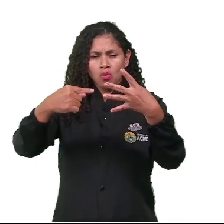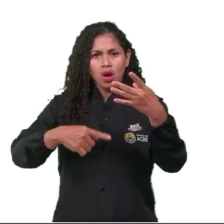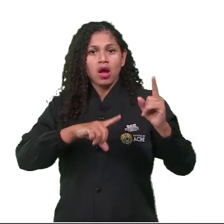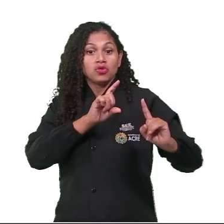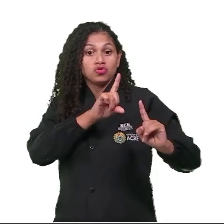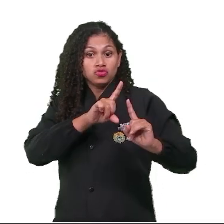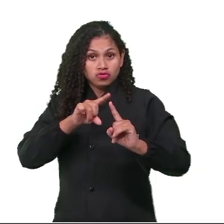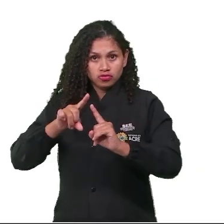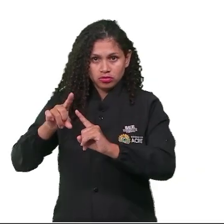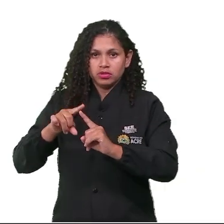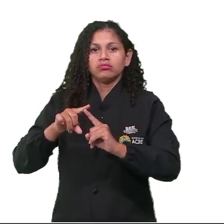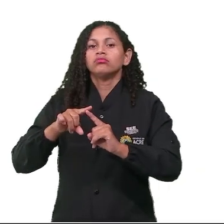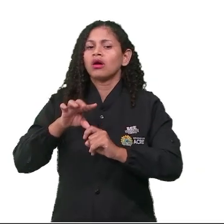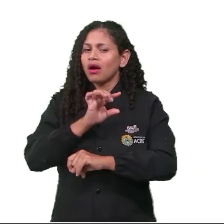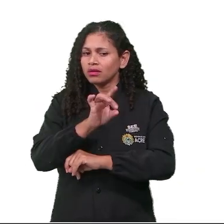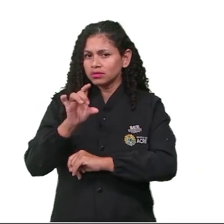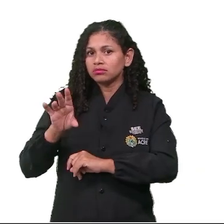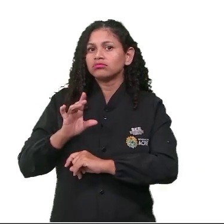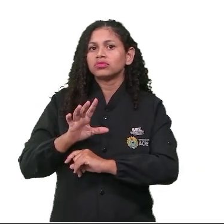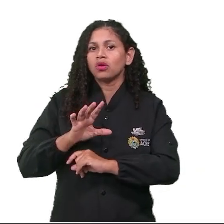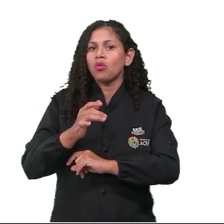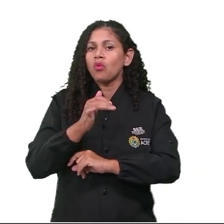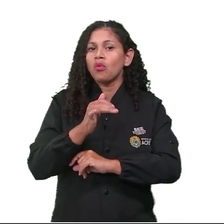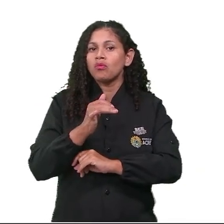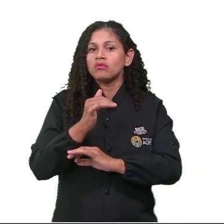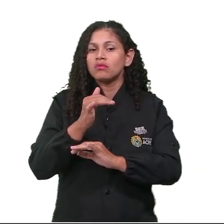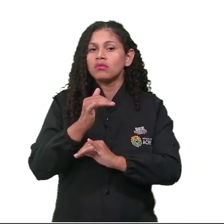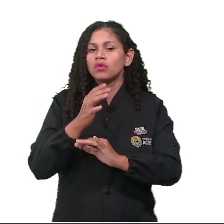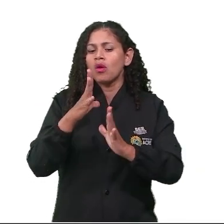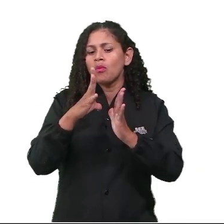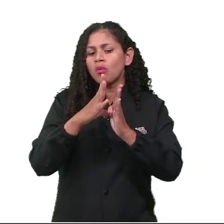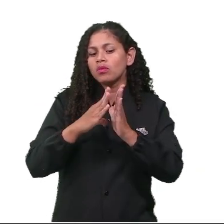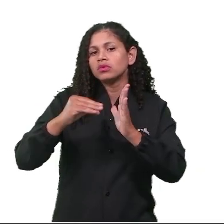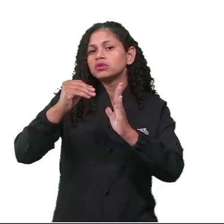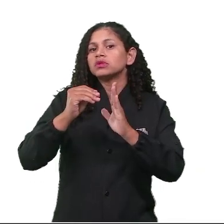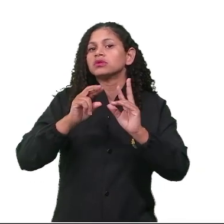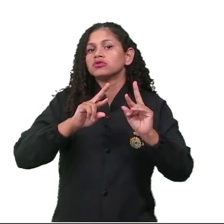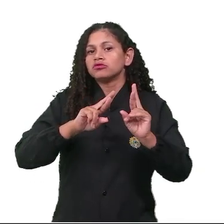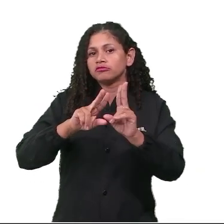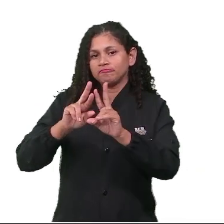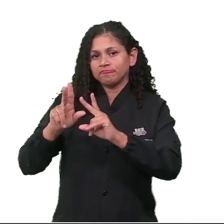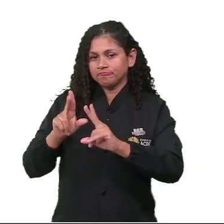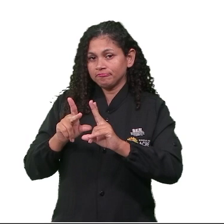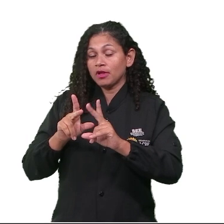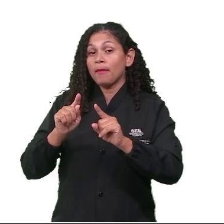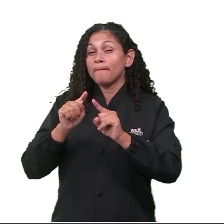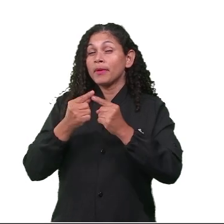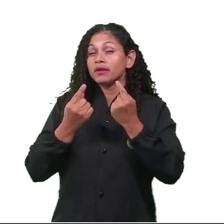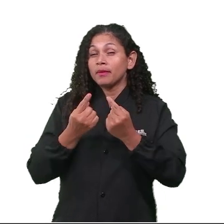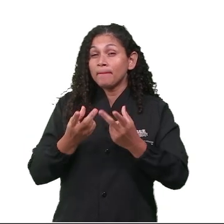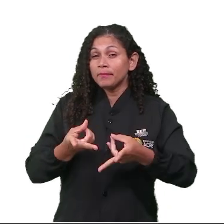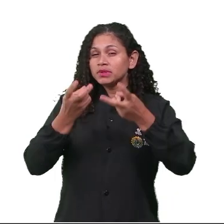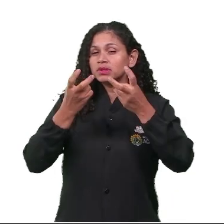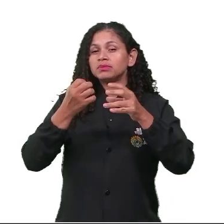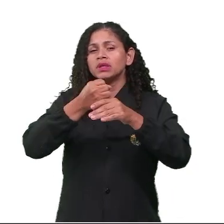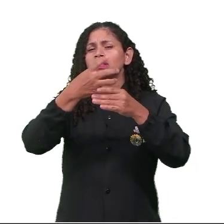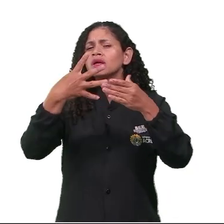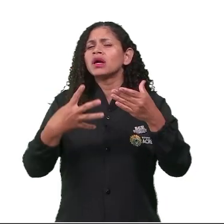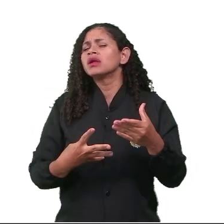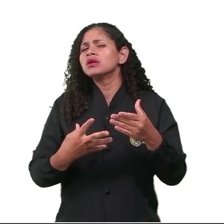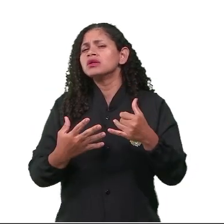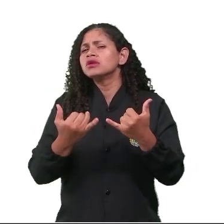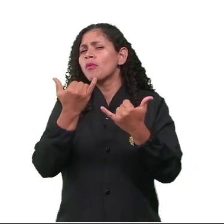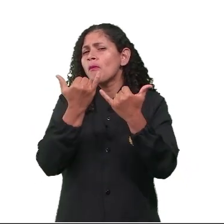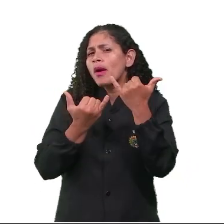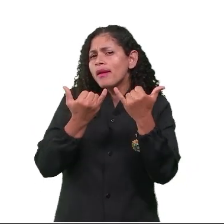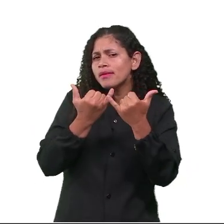com formato diferente. Mas vamos primeiro verificar quais características são semelhantes, são iguais, são